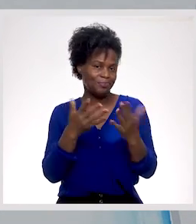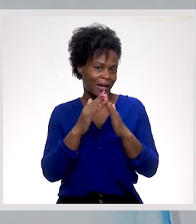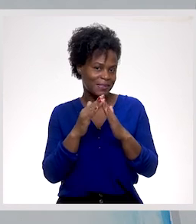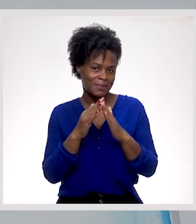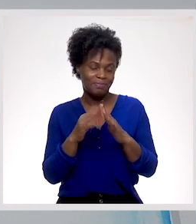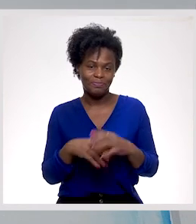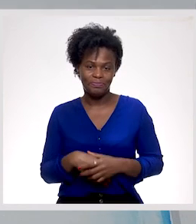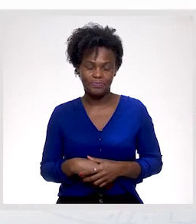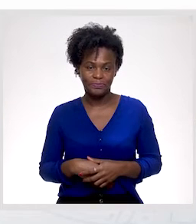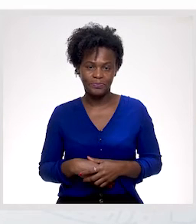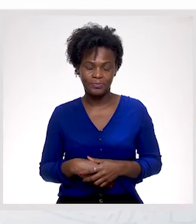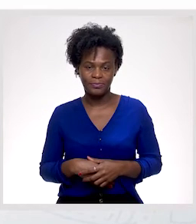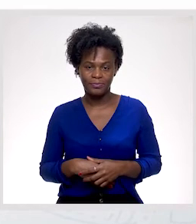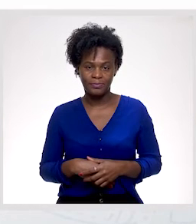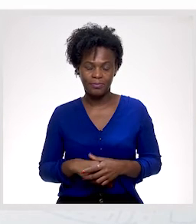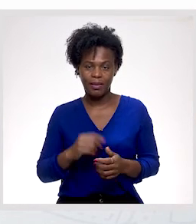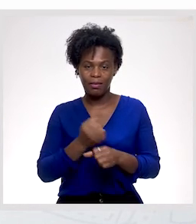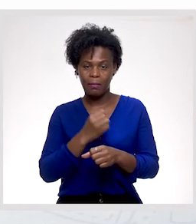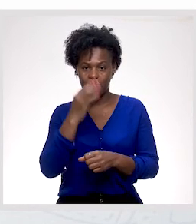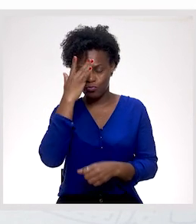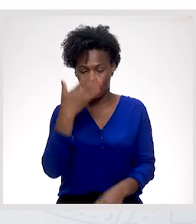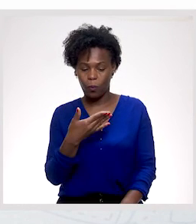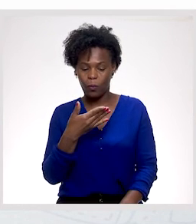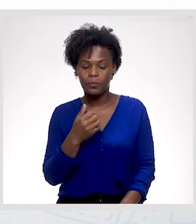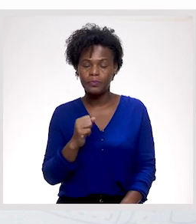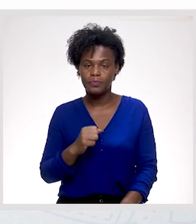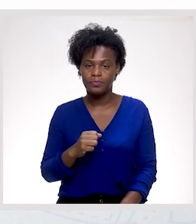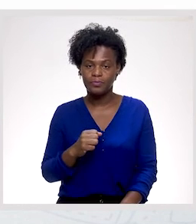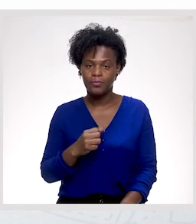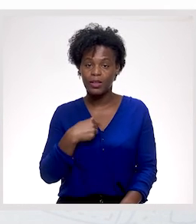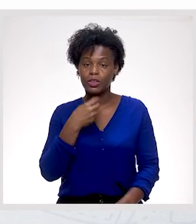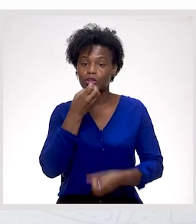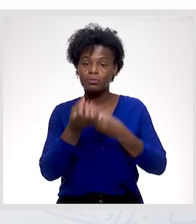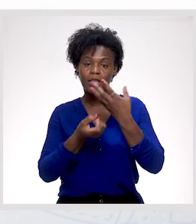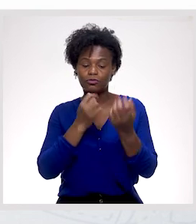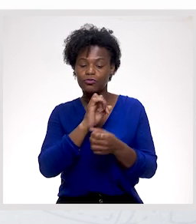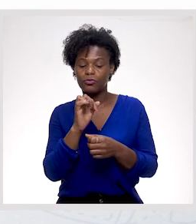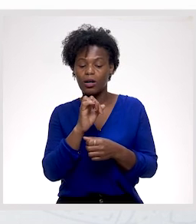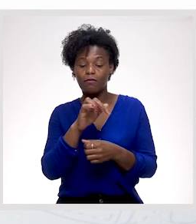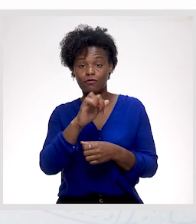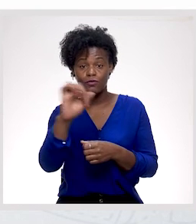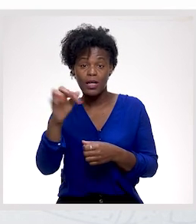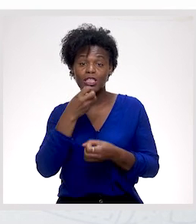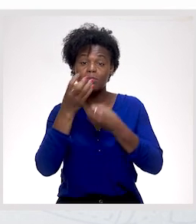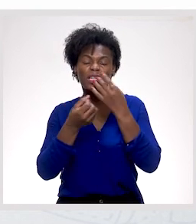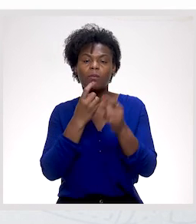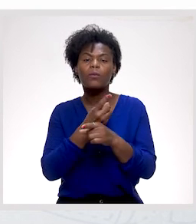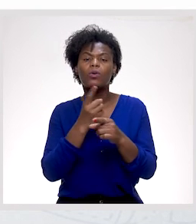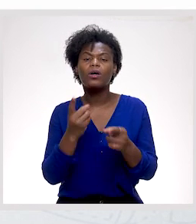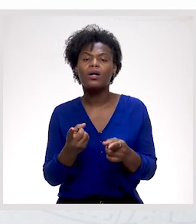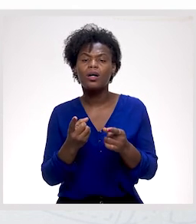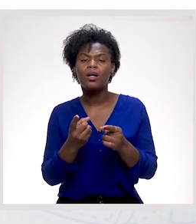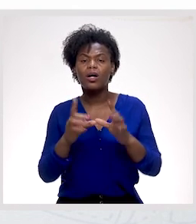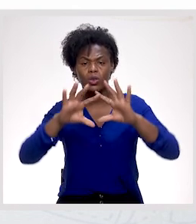em casa. Primeiro trabalho. Vão procurar explicar a razão do aumento